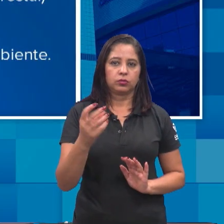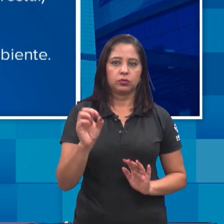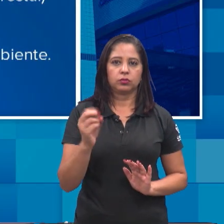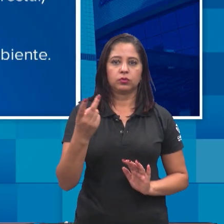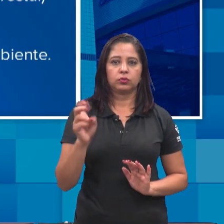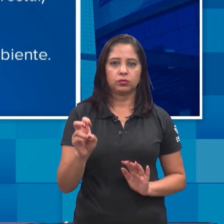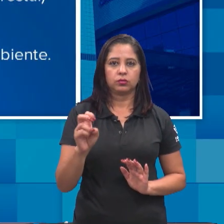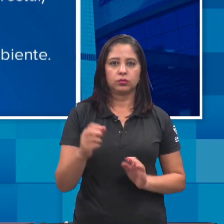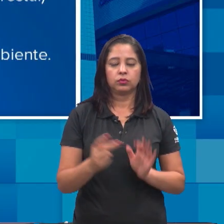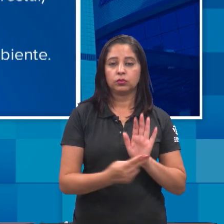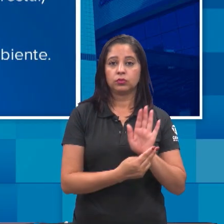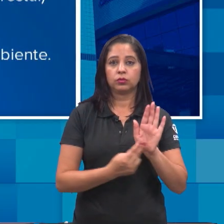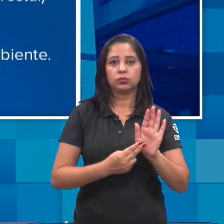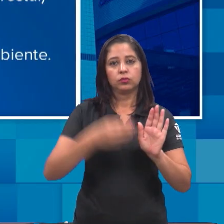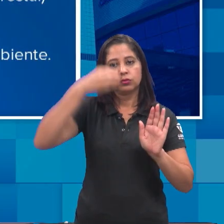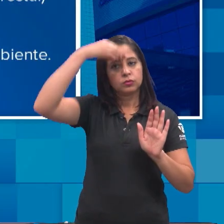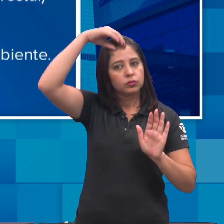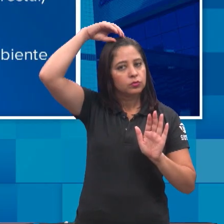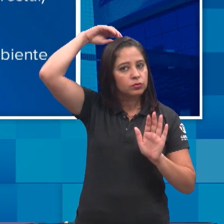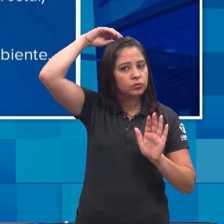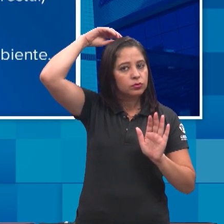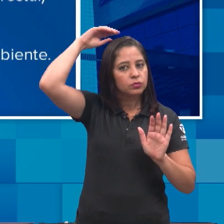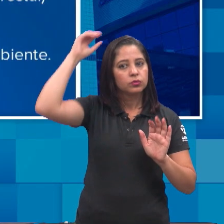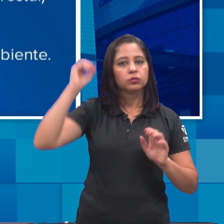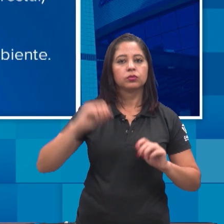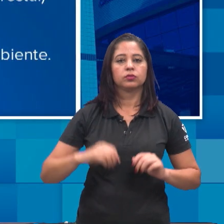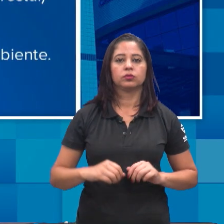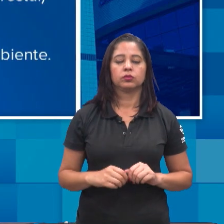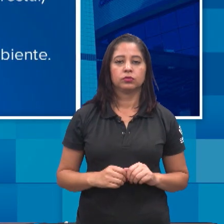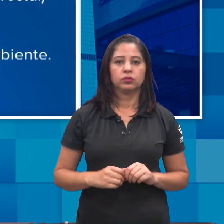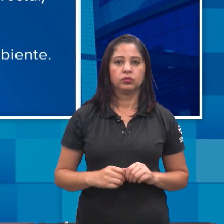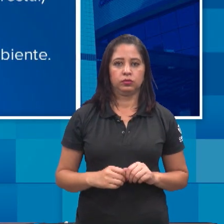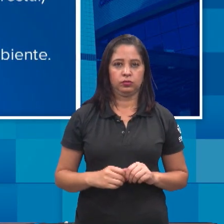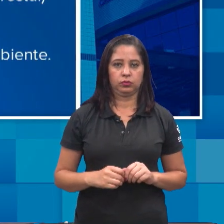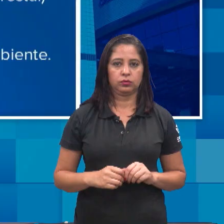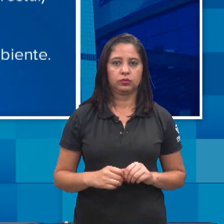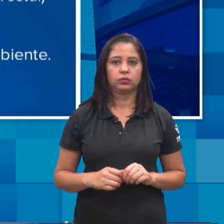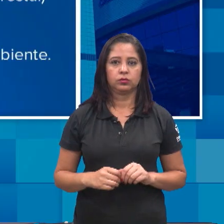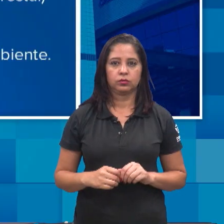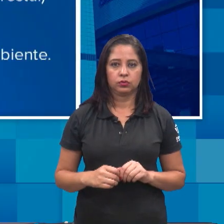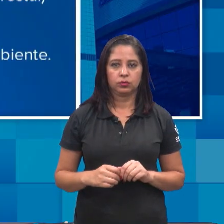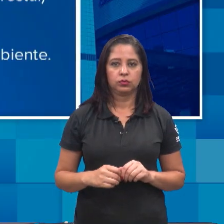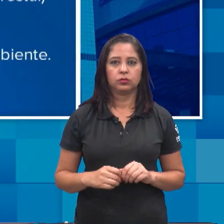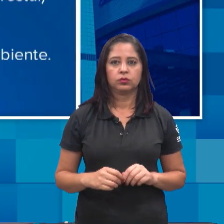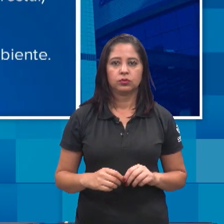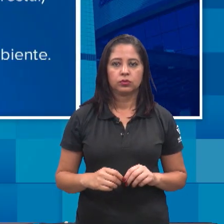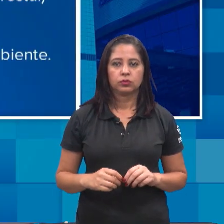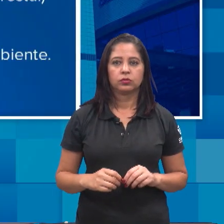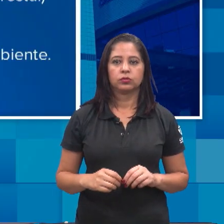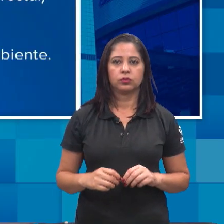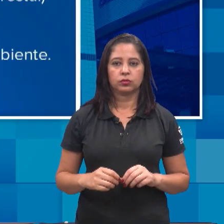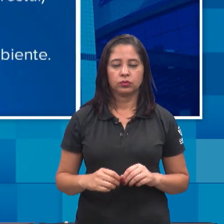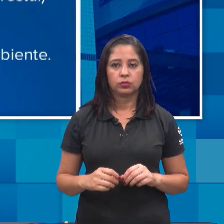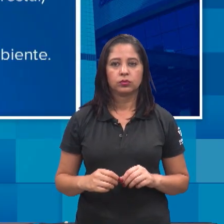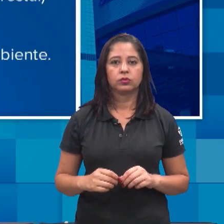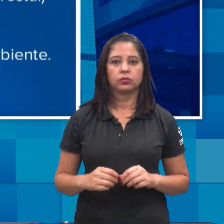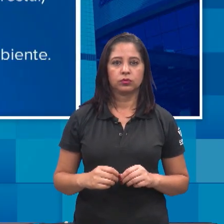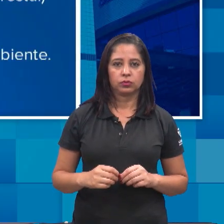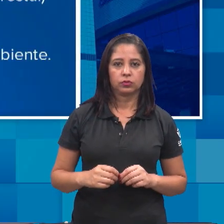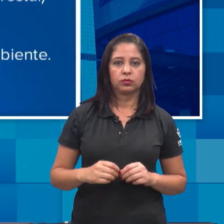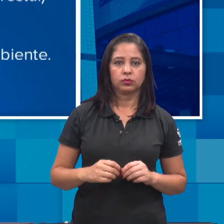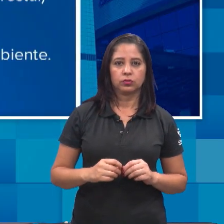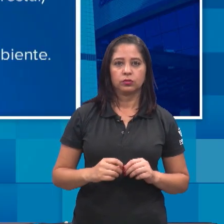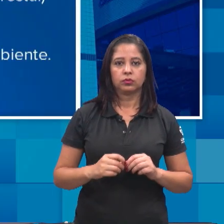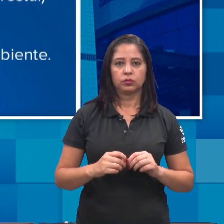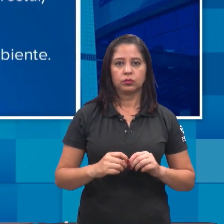144/2025, autoria vereador Carlos Abranches. Dispõe sobre a definição de faixas de área de